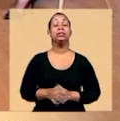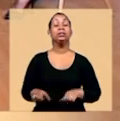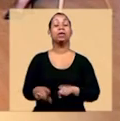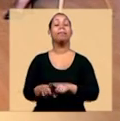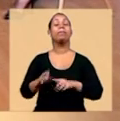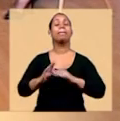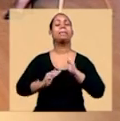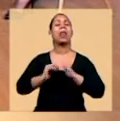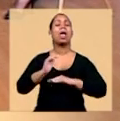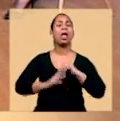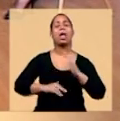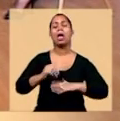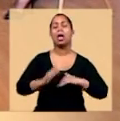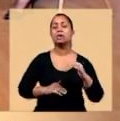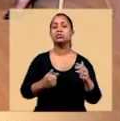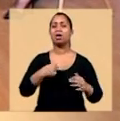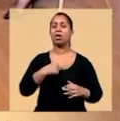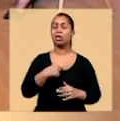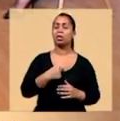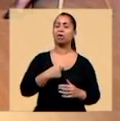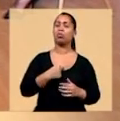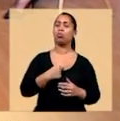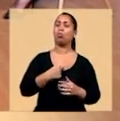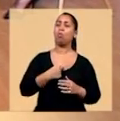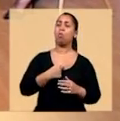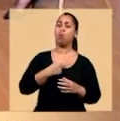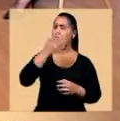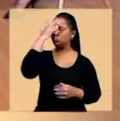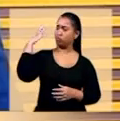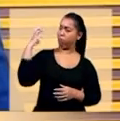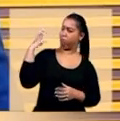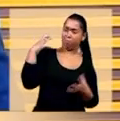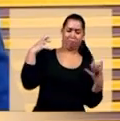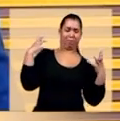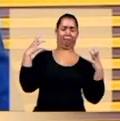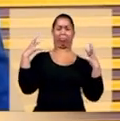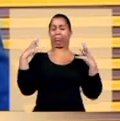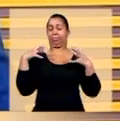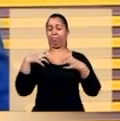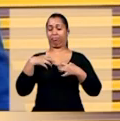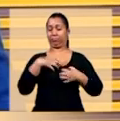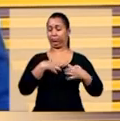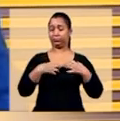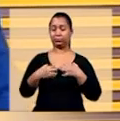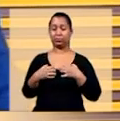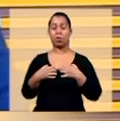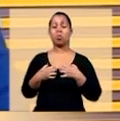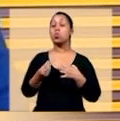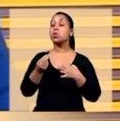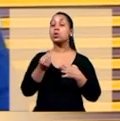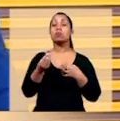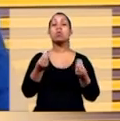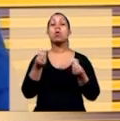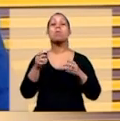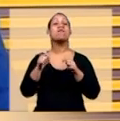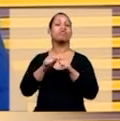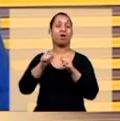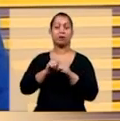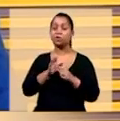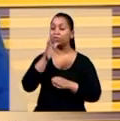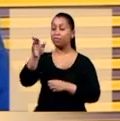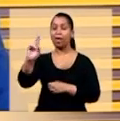Fabiana, e na parte prática, eu estou sendo assediado, qual que é a primeira atitude que eu tenho que tomar? Procuro o RH da